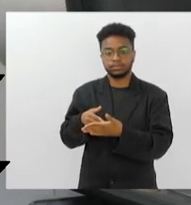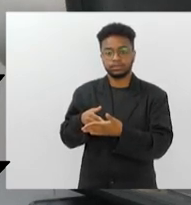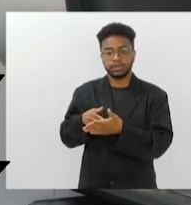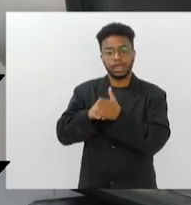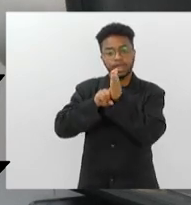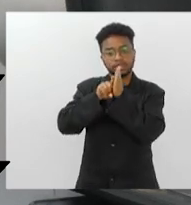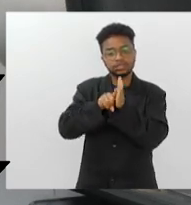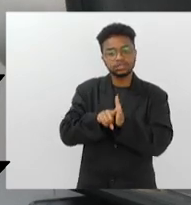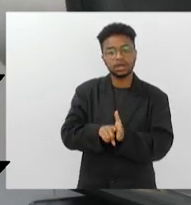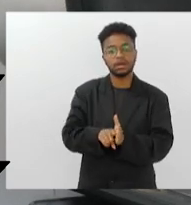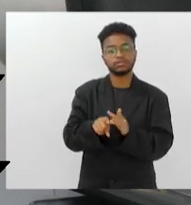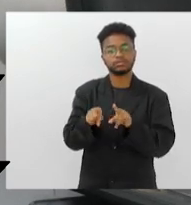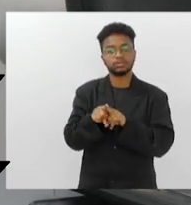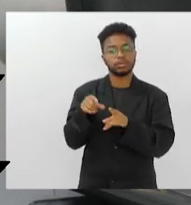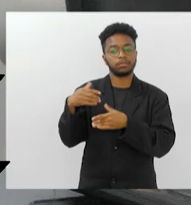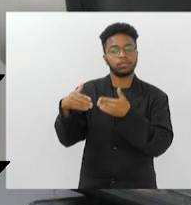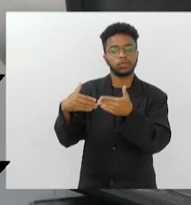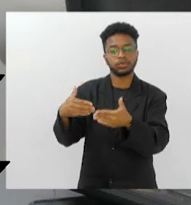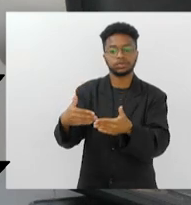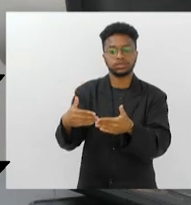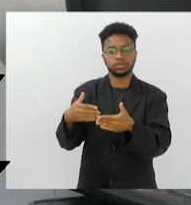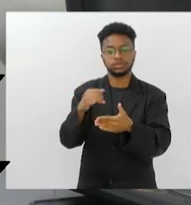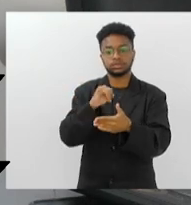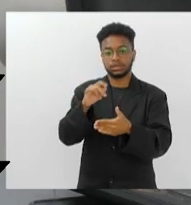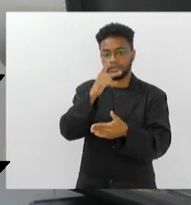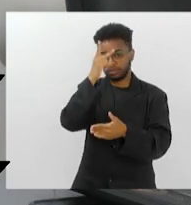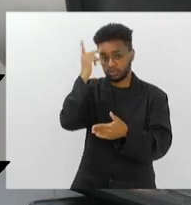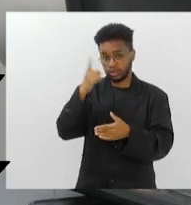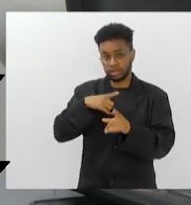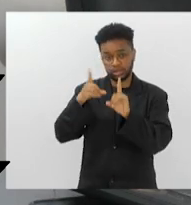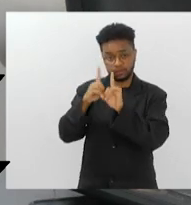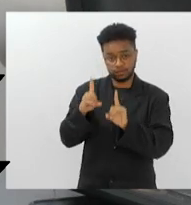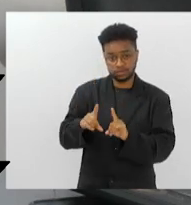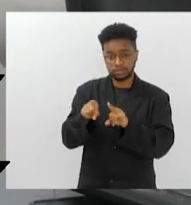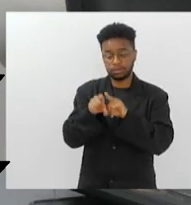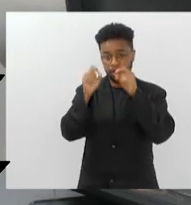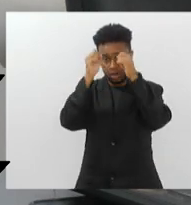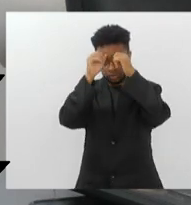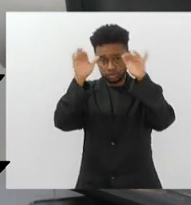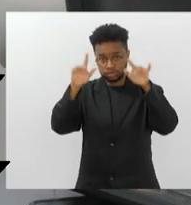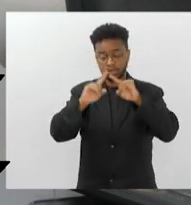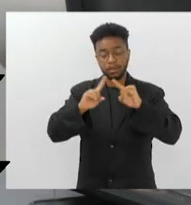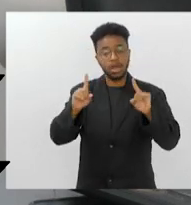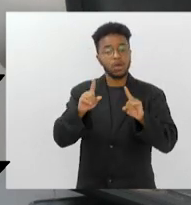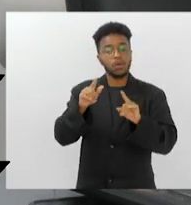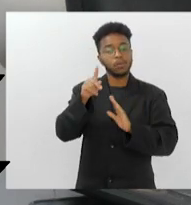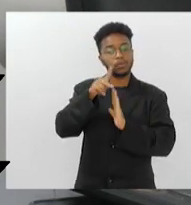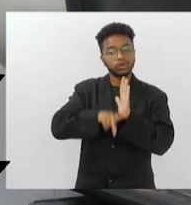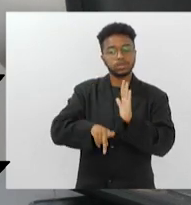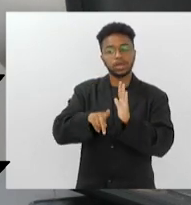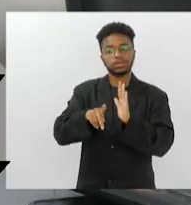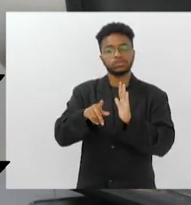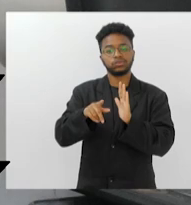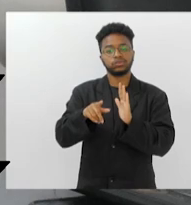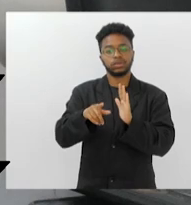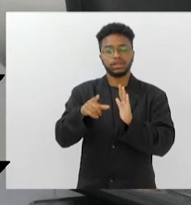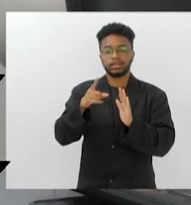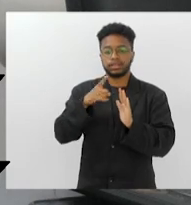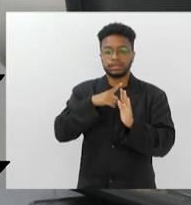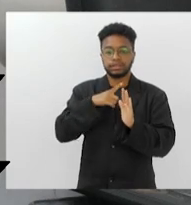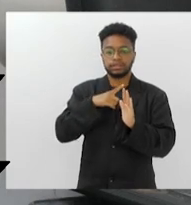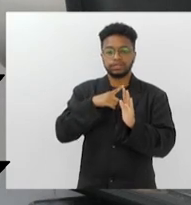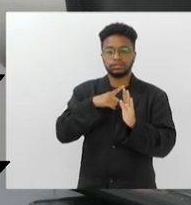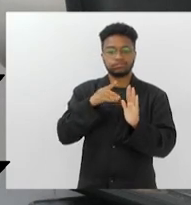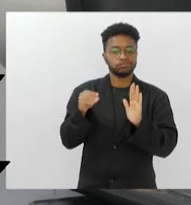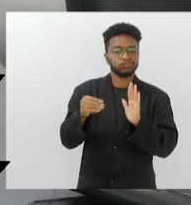exames procedimentos para pessoas com deficiência autistas e o projeto Foi questionado no Supremo Tribunal Federal foi declarado